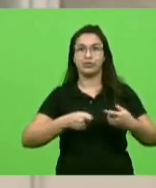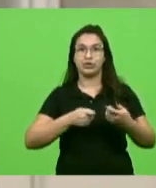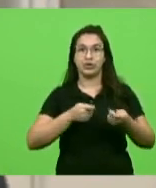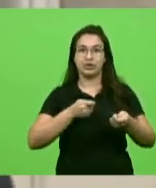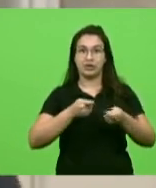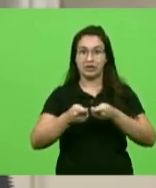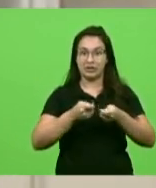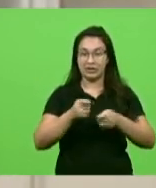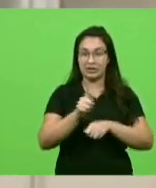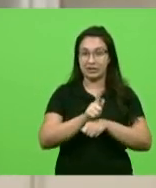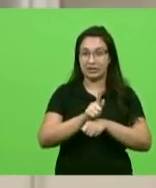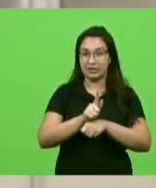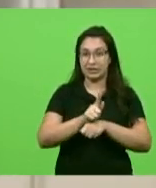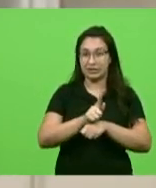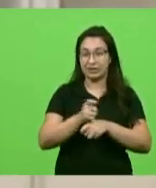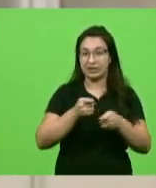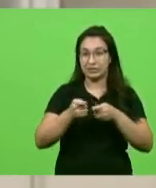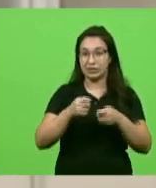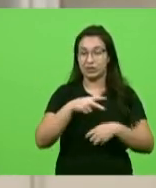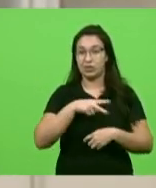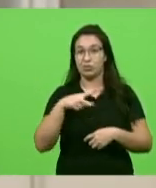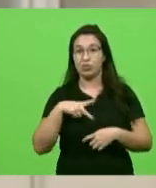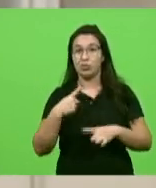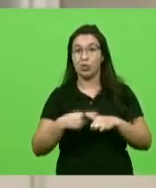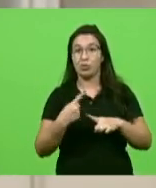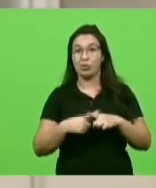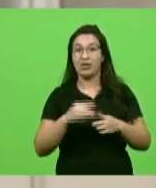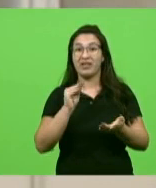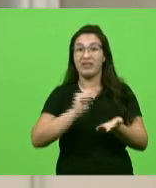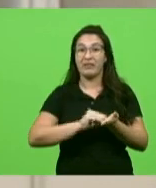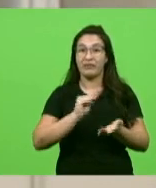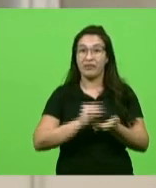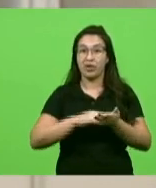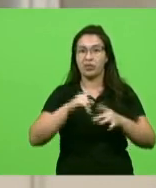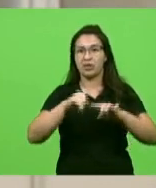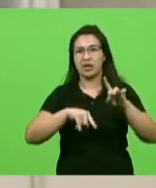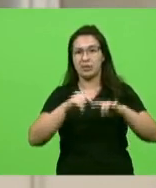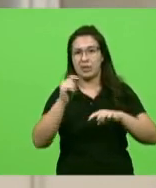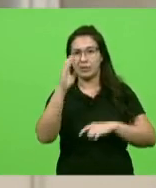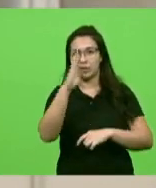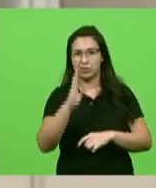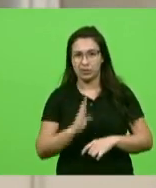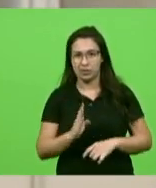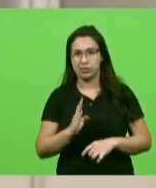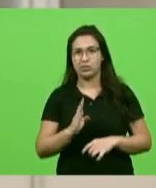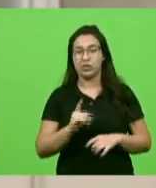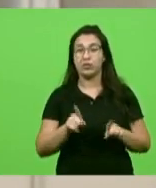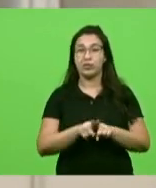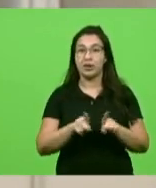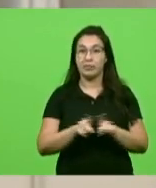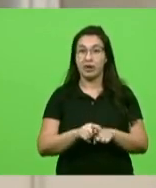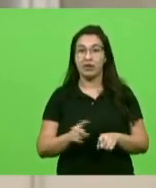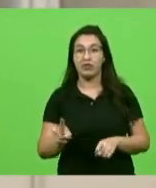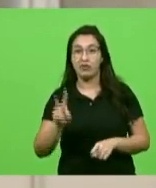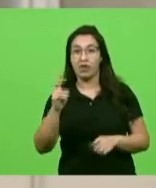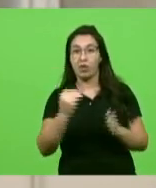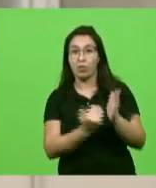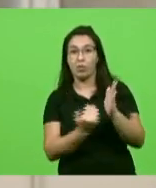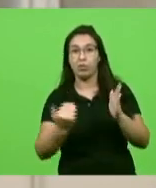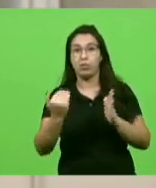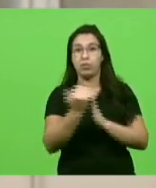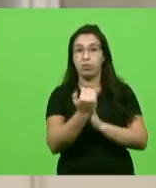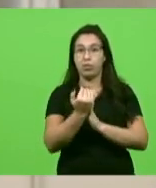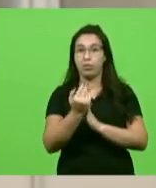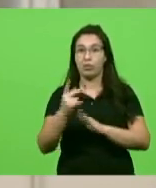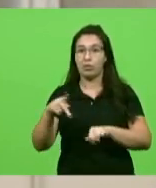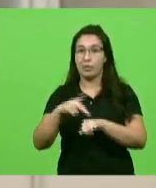públicas diante da escassez de oferta no mercado nacional e do sobrepreço dos produtos a serem